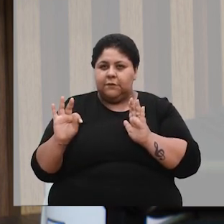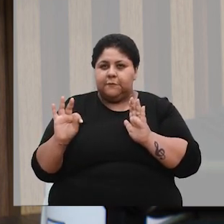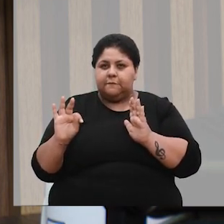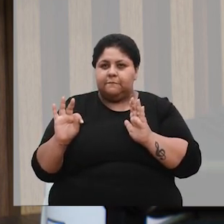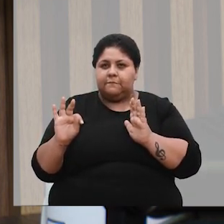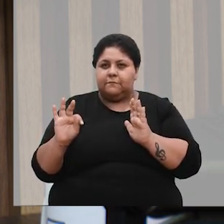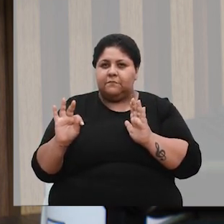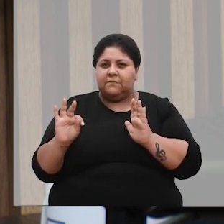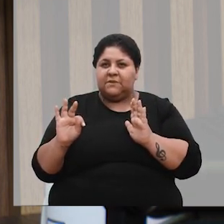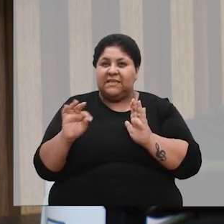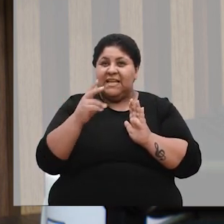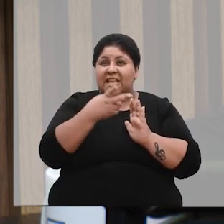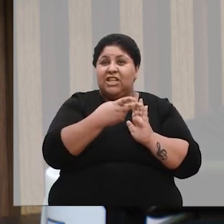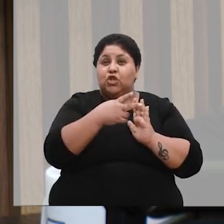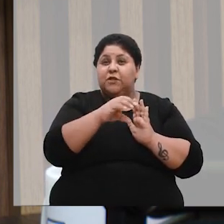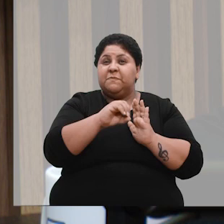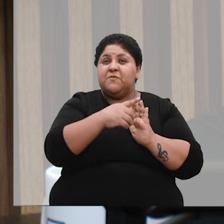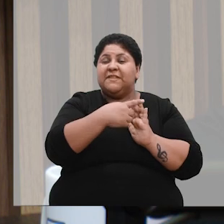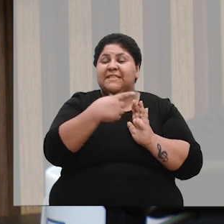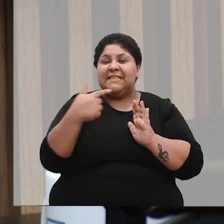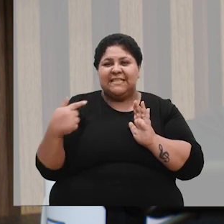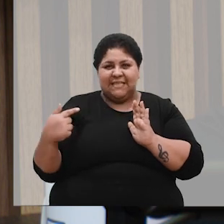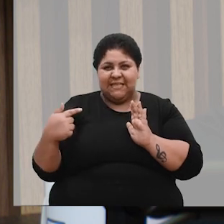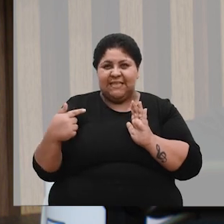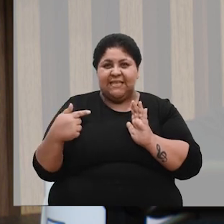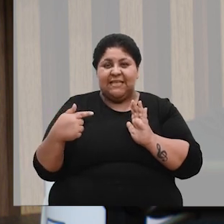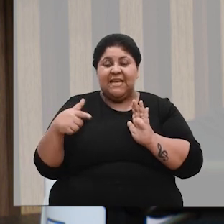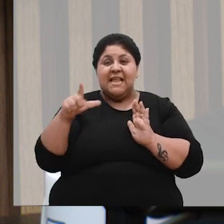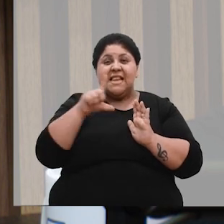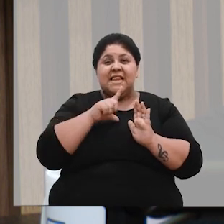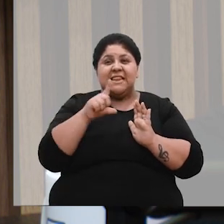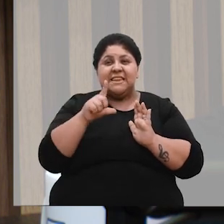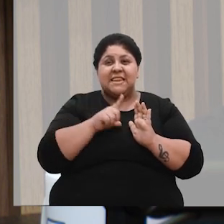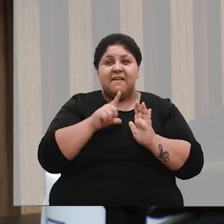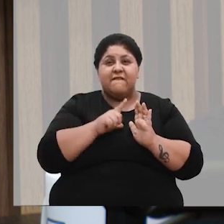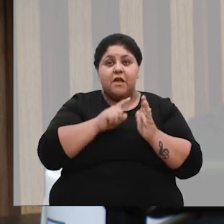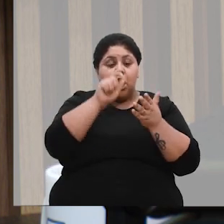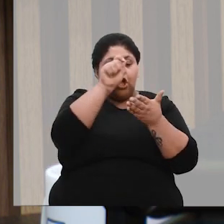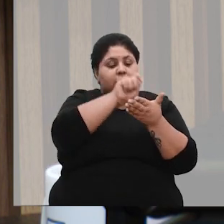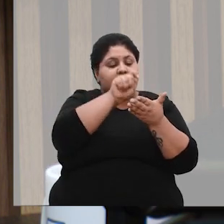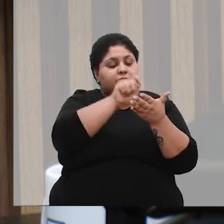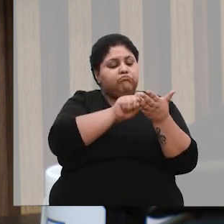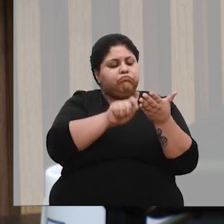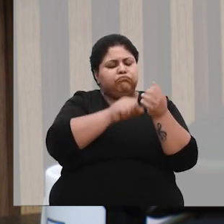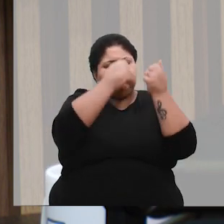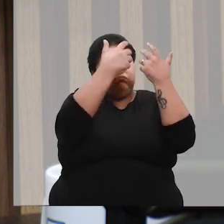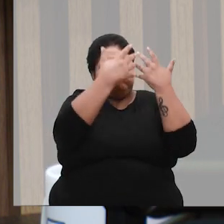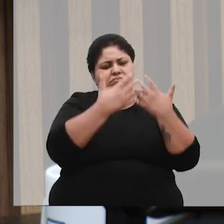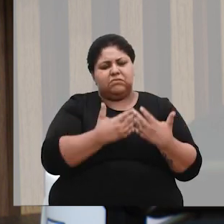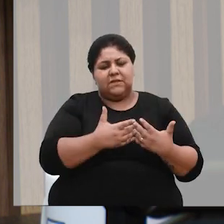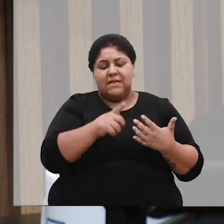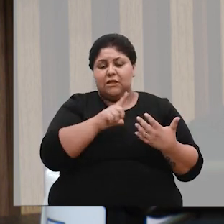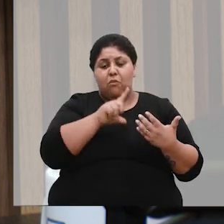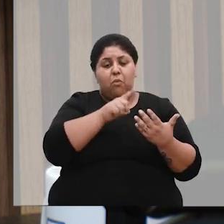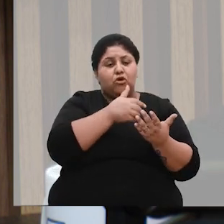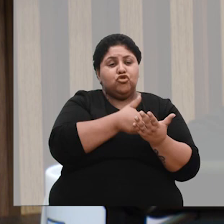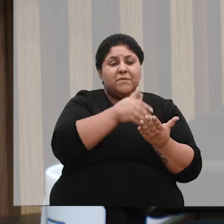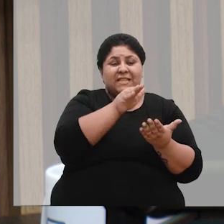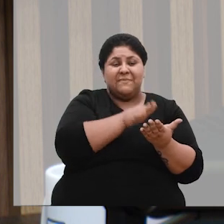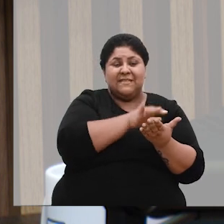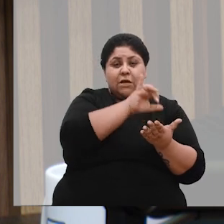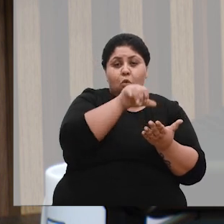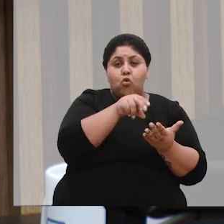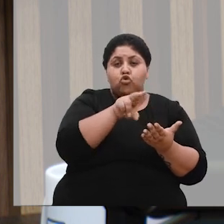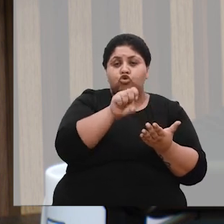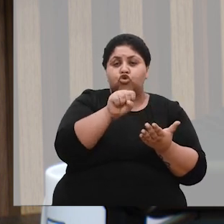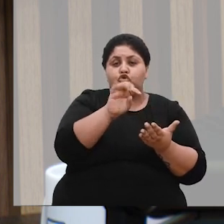chama que é a Consolidação das Leis Trabalhistas, em 2017. E a gente teve que ter expresso lá que não pode ser uma